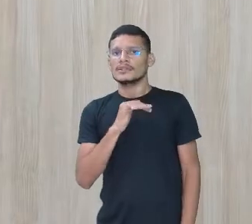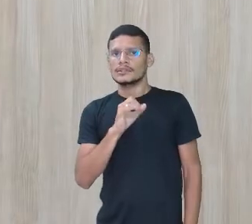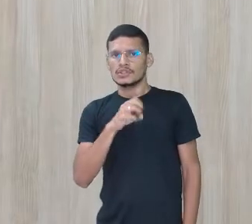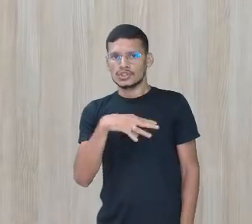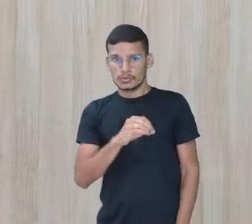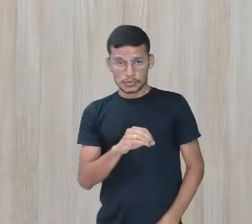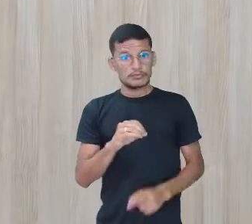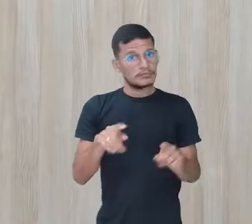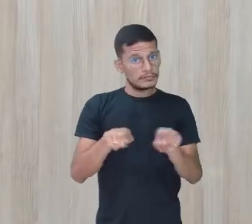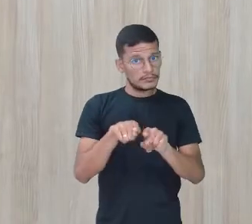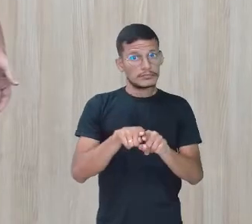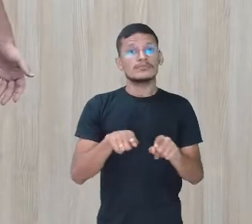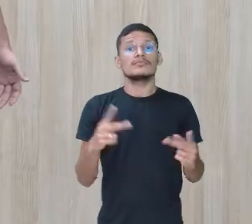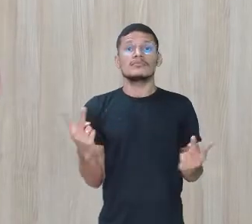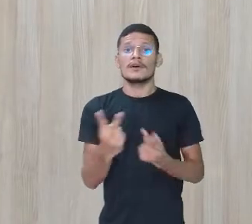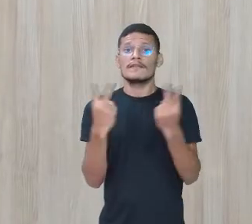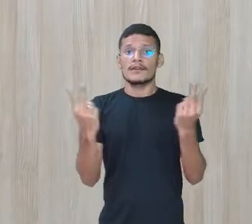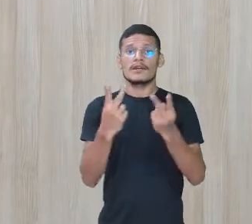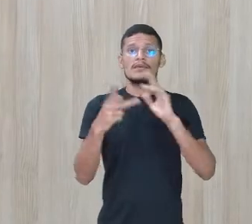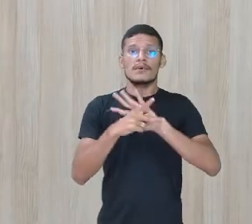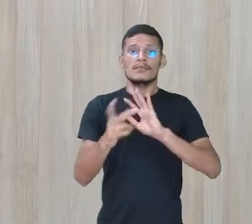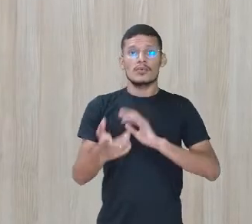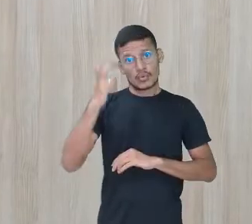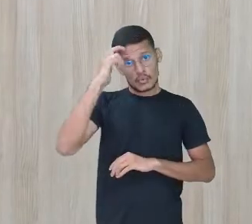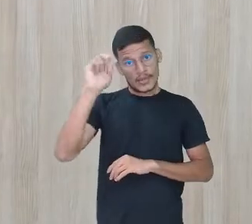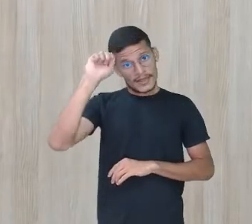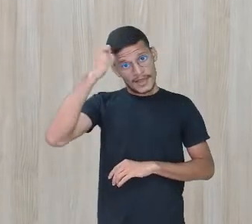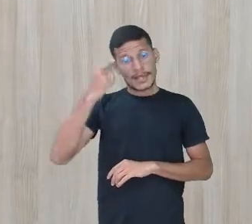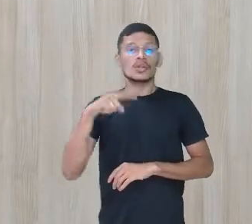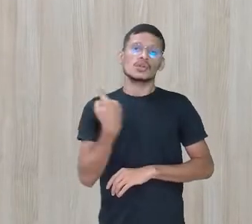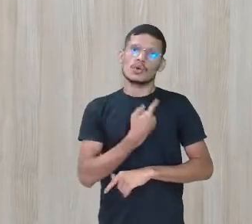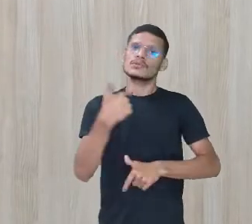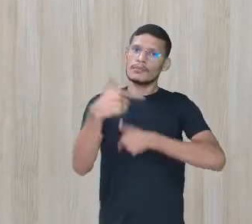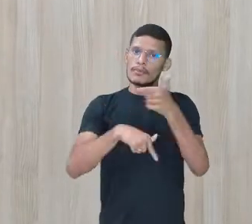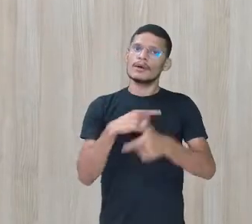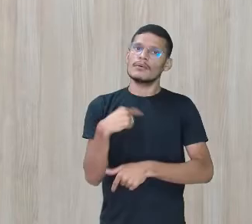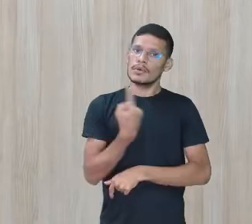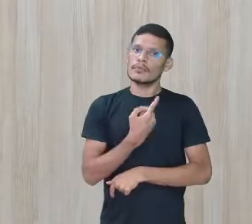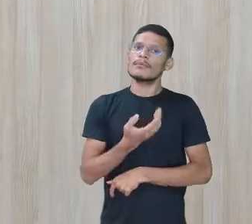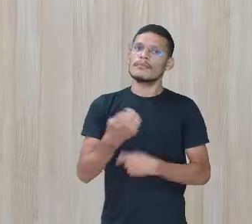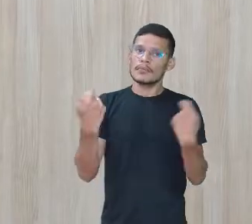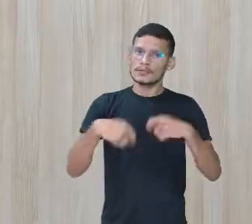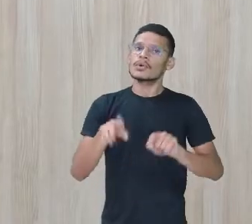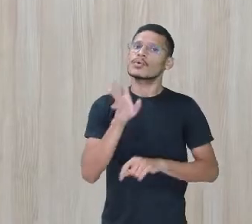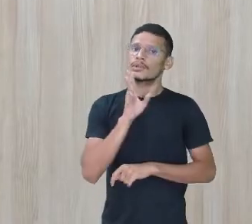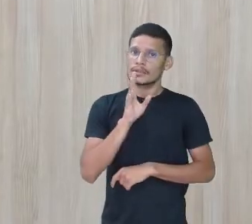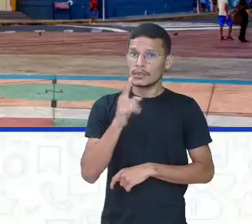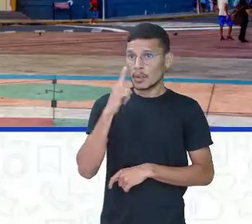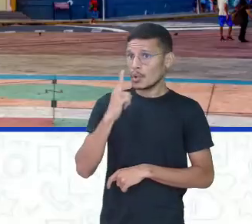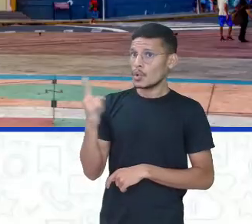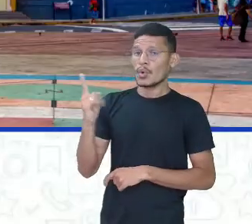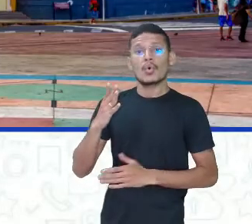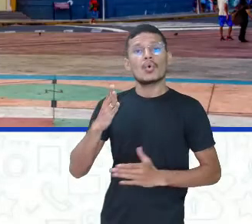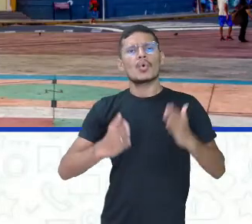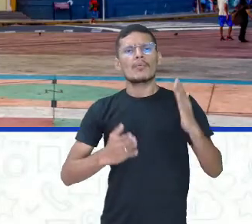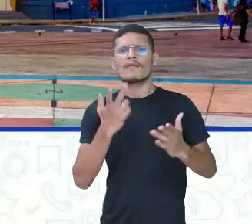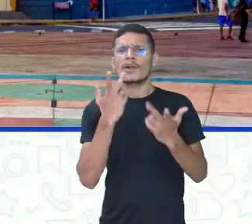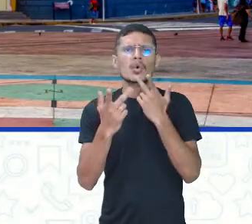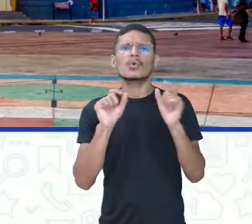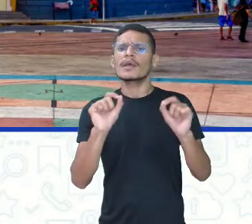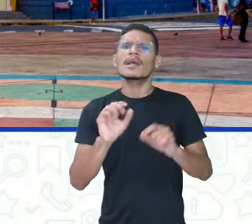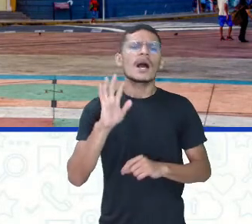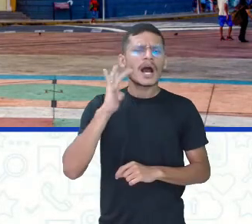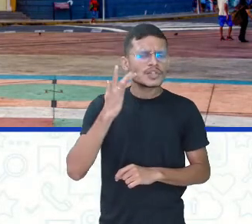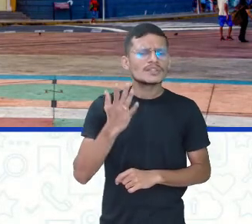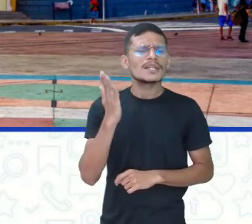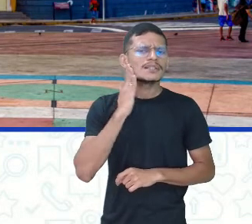racismo e valorização da cultura negra. Então, é realmente um trabalho que a gente precisa conhecer. Tá? E aí, o nosso robozinho está dizendo, bom, eu acho que eu já entendi esse lance do lugar